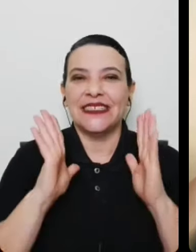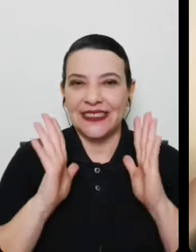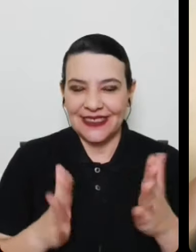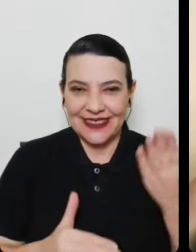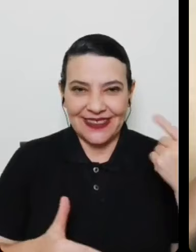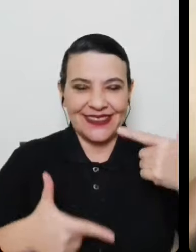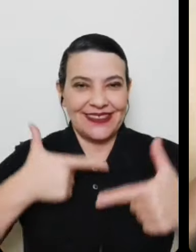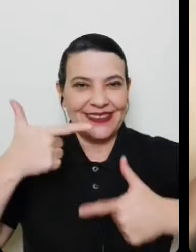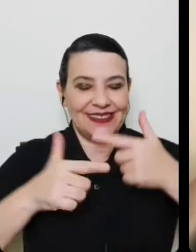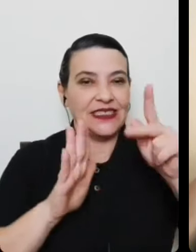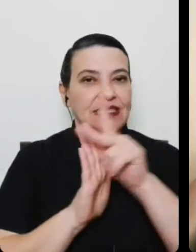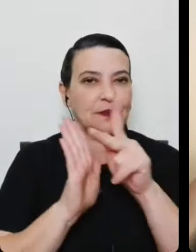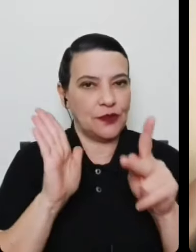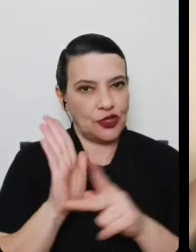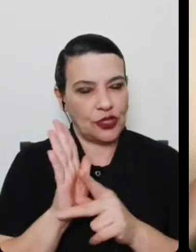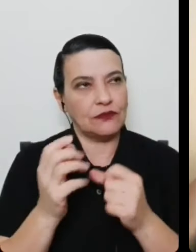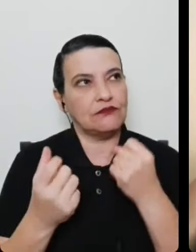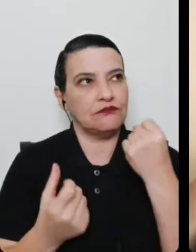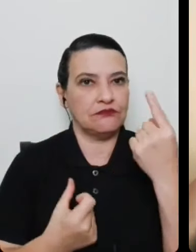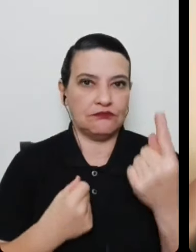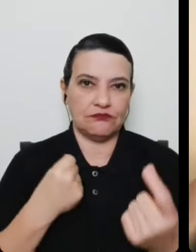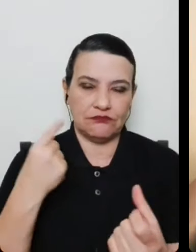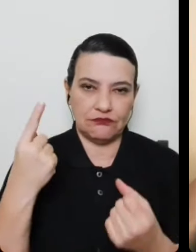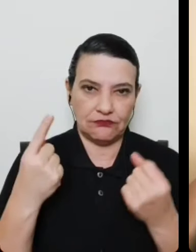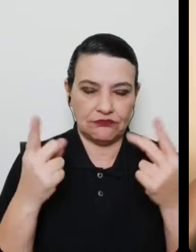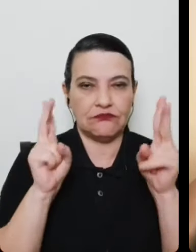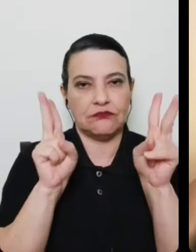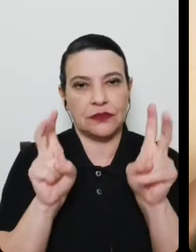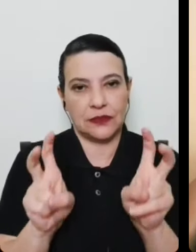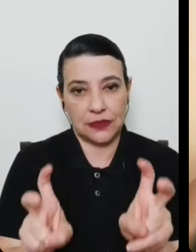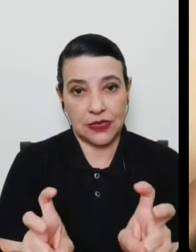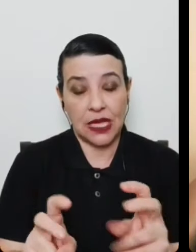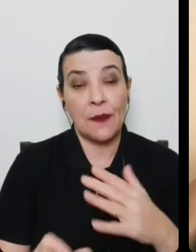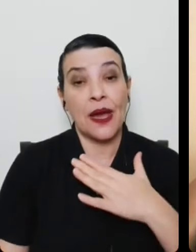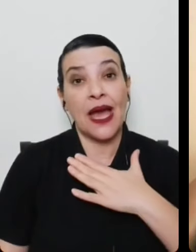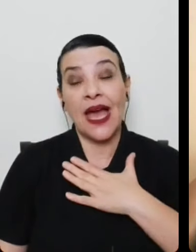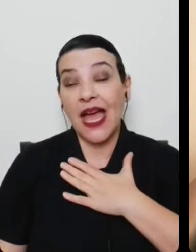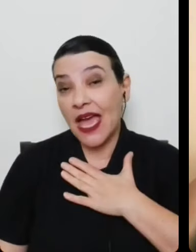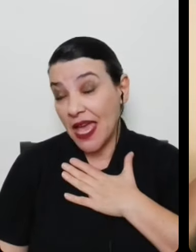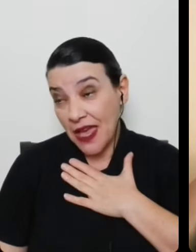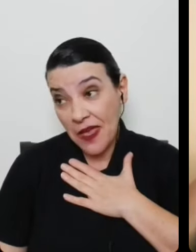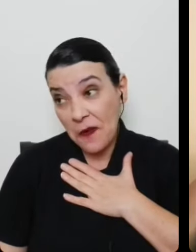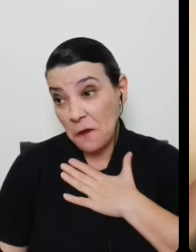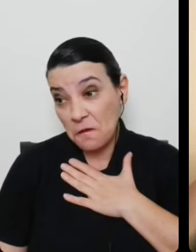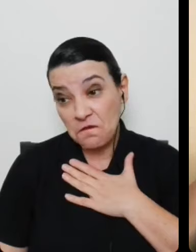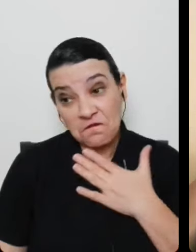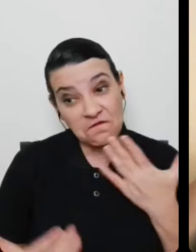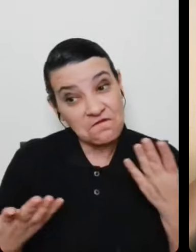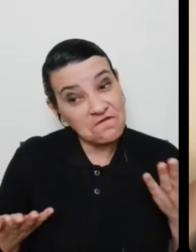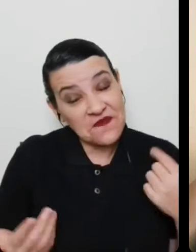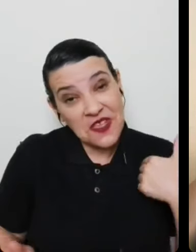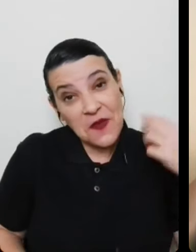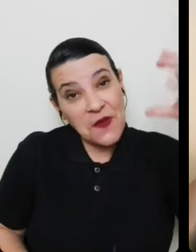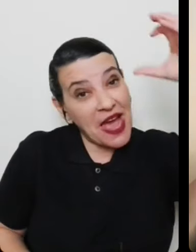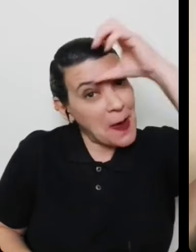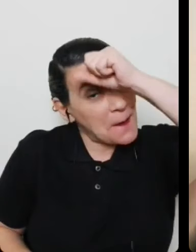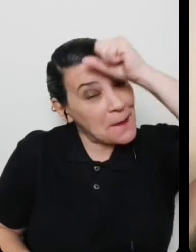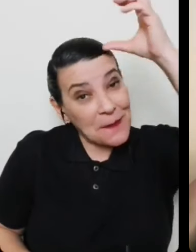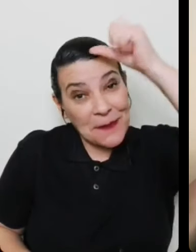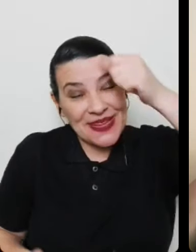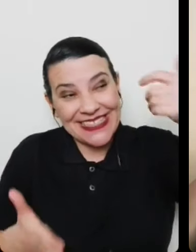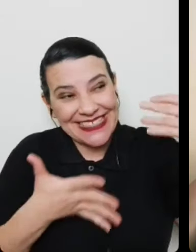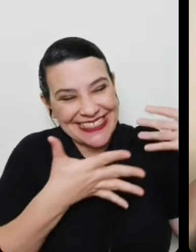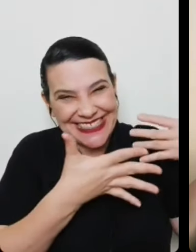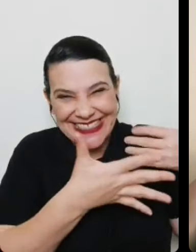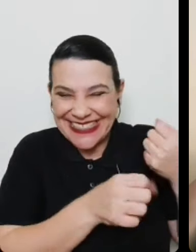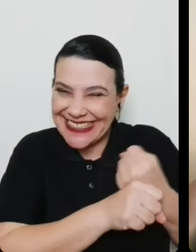em projetos pontuais, assim, questões pontuais. Eu levo o que eu aprendi